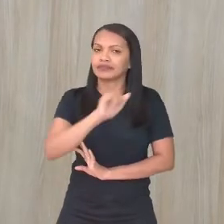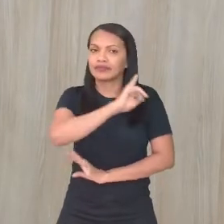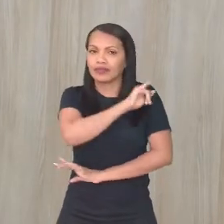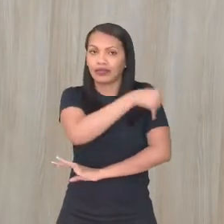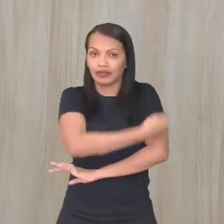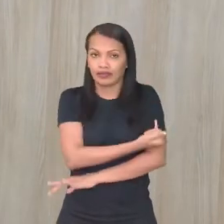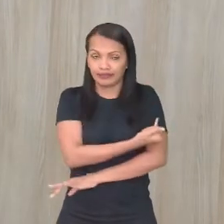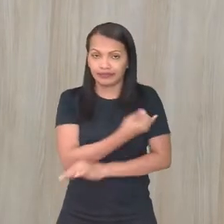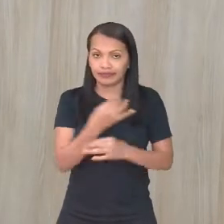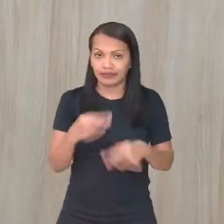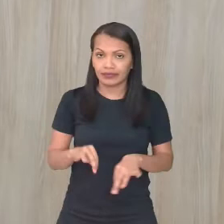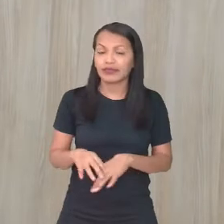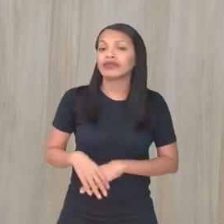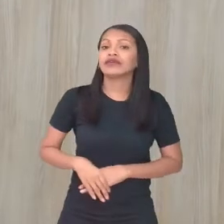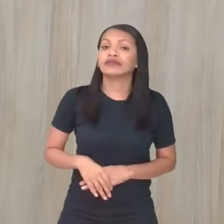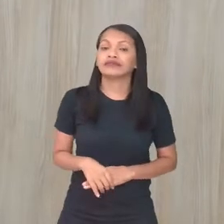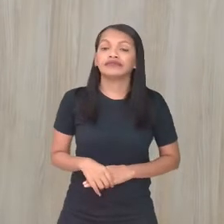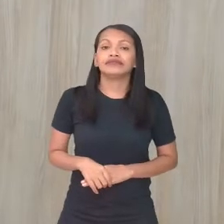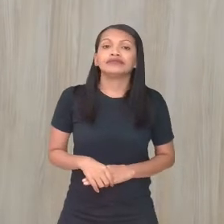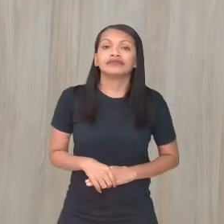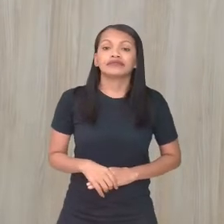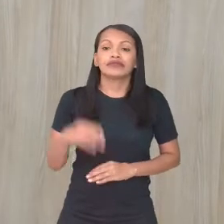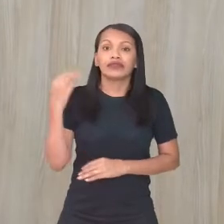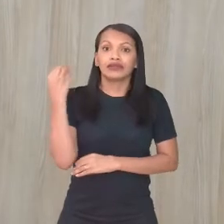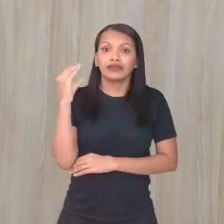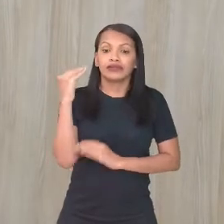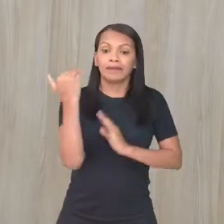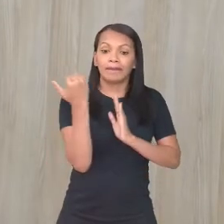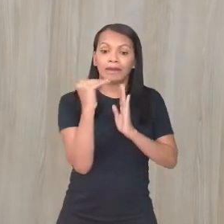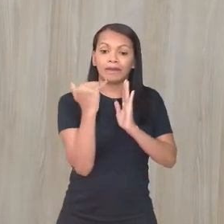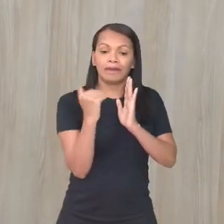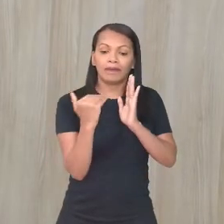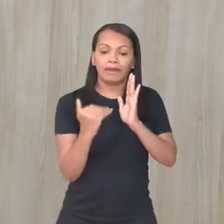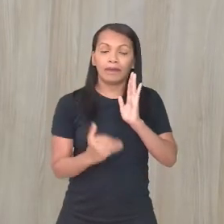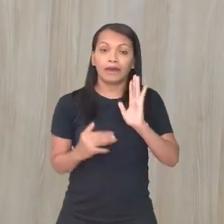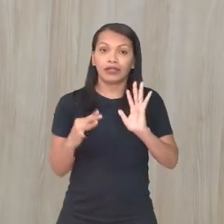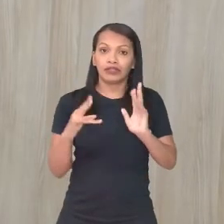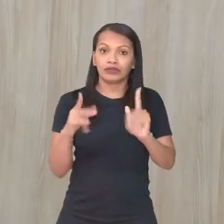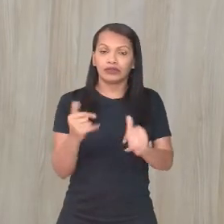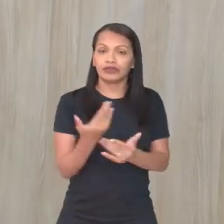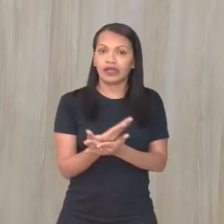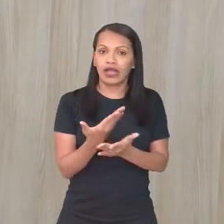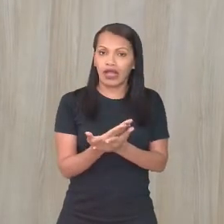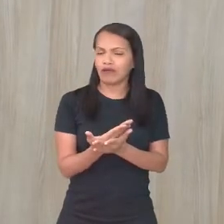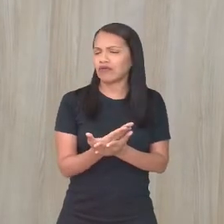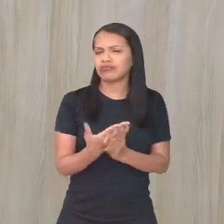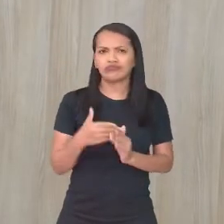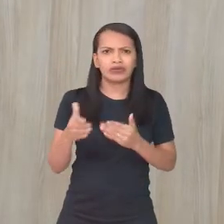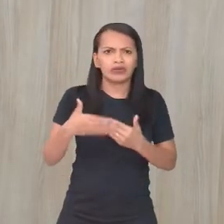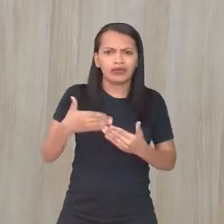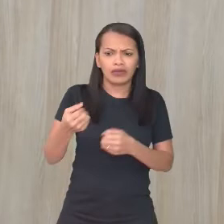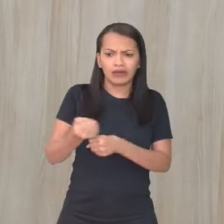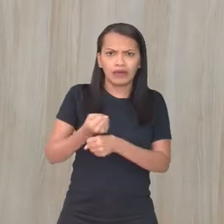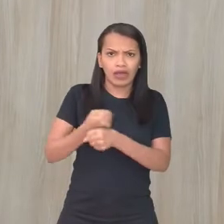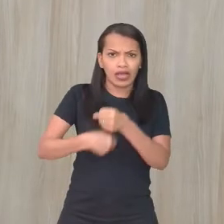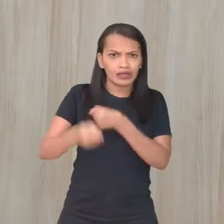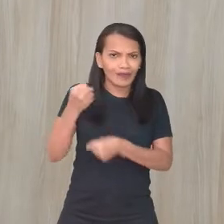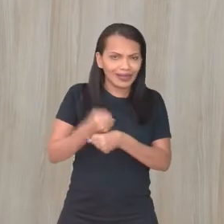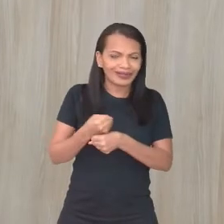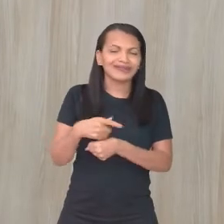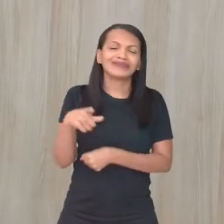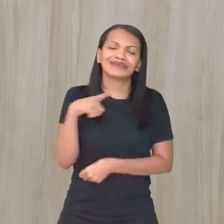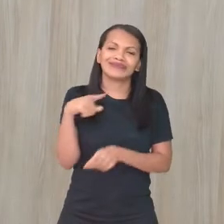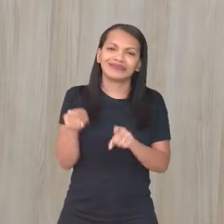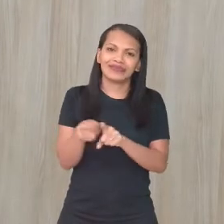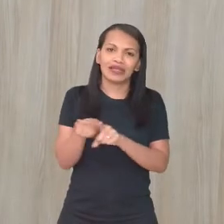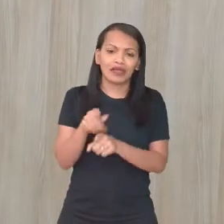Adultos. Ciências. E aí vão aparecer todas as aulas, não apenas as desse ano, mas as que a gente fez também no ano passado. E não